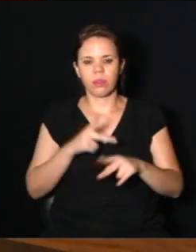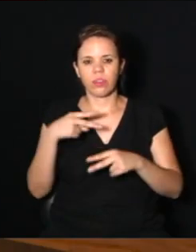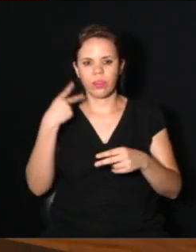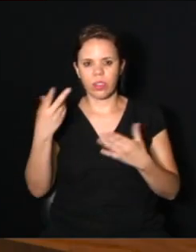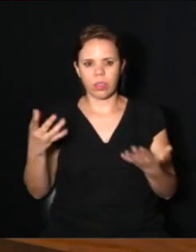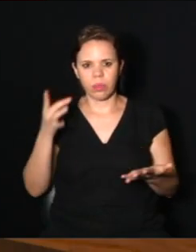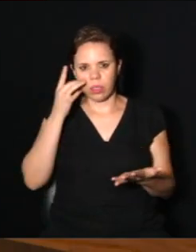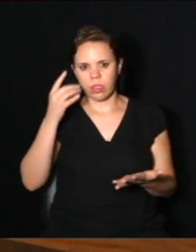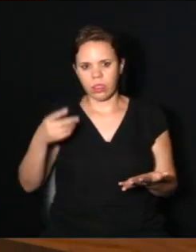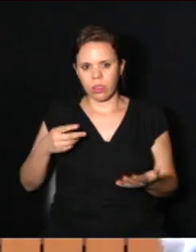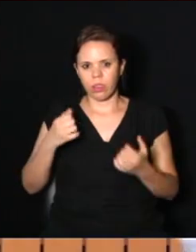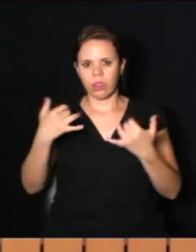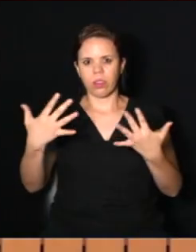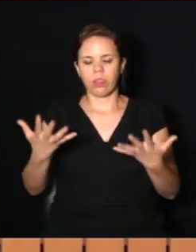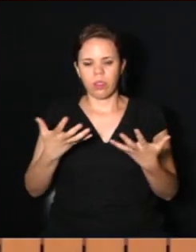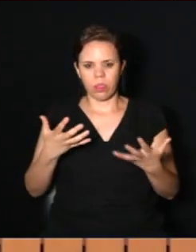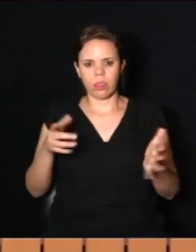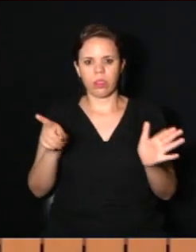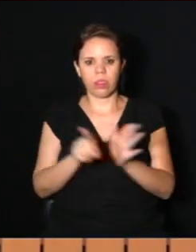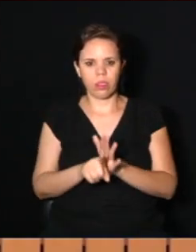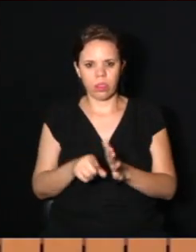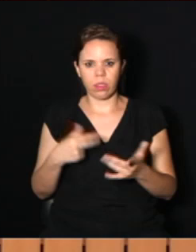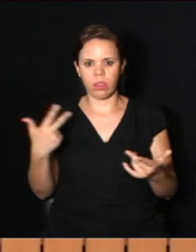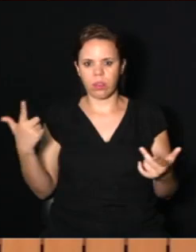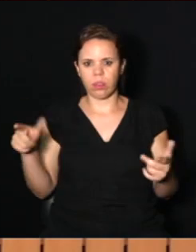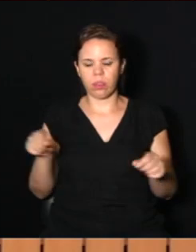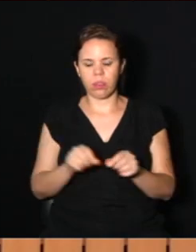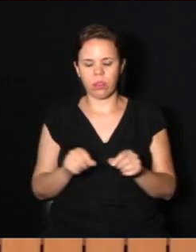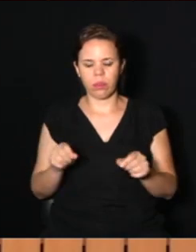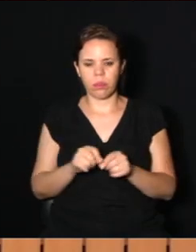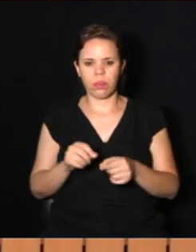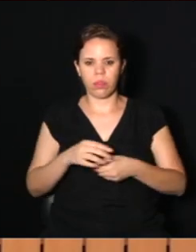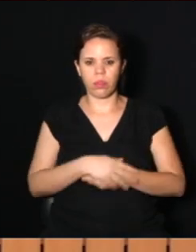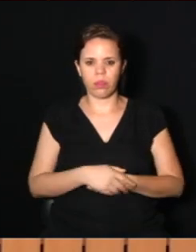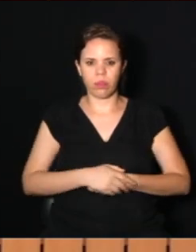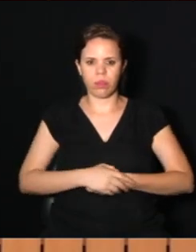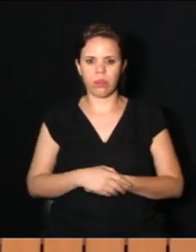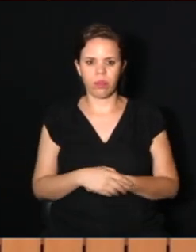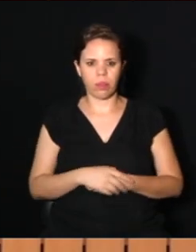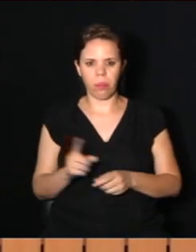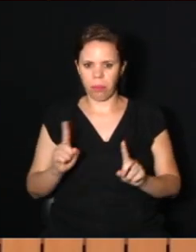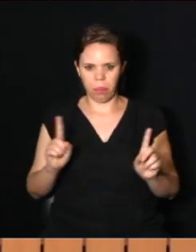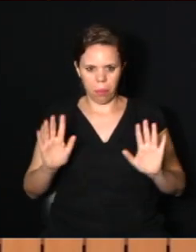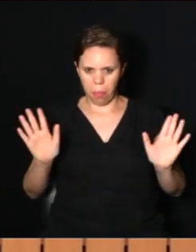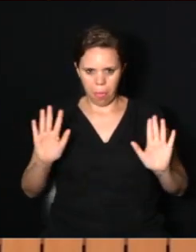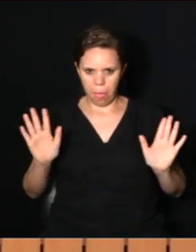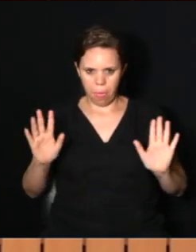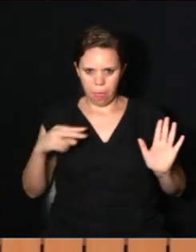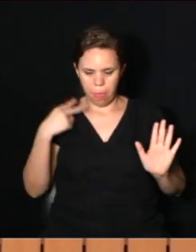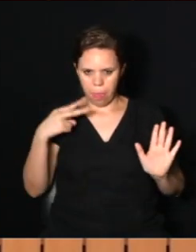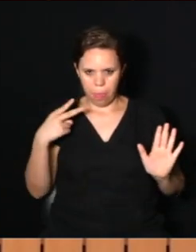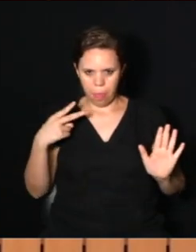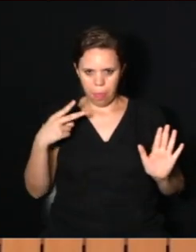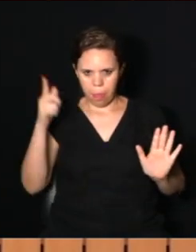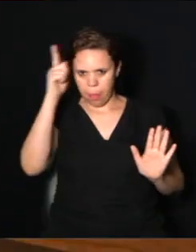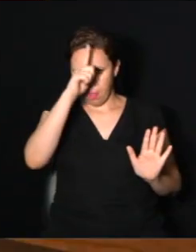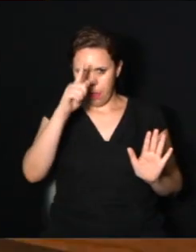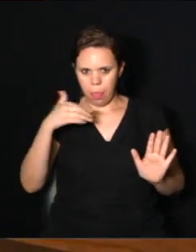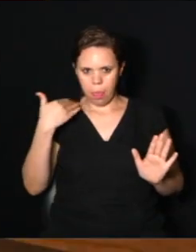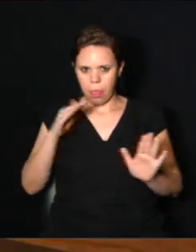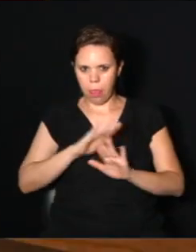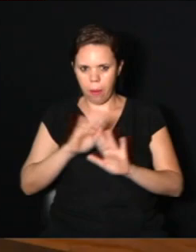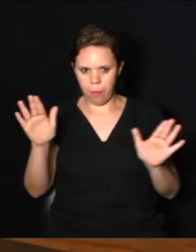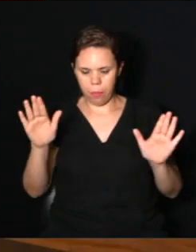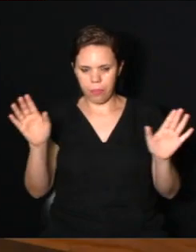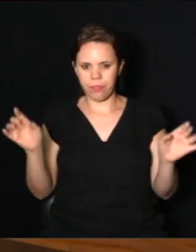aqui presentes ou para o público, se tiverem alguma outra colocação a ser feita. Não? Vereador Peta, Conte? Não? Então, com